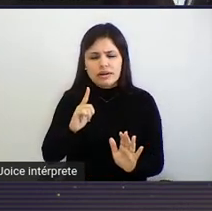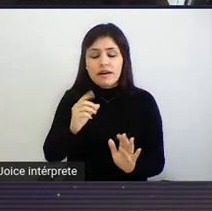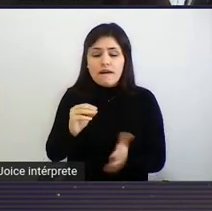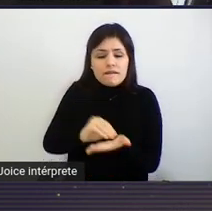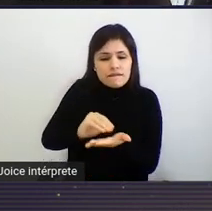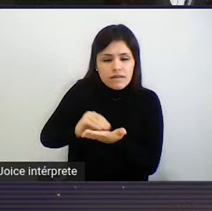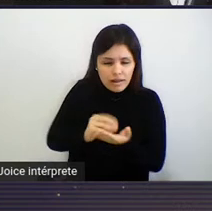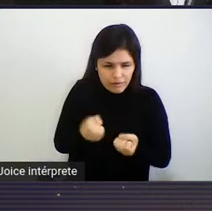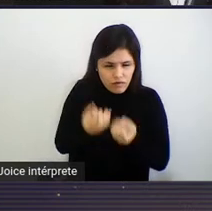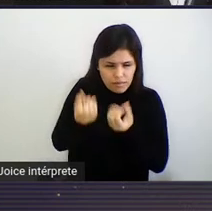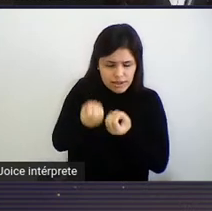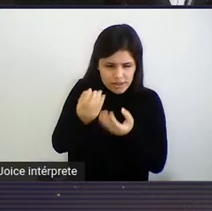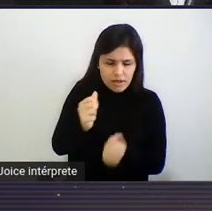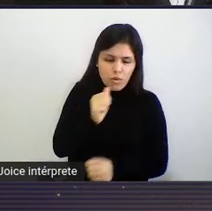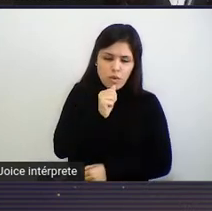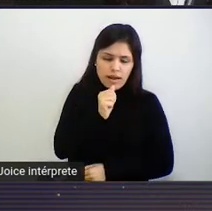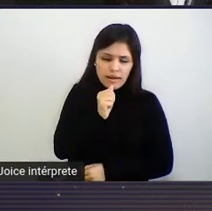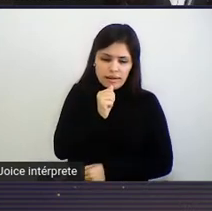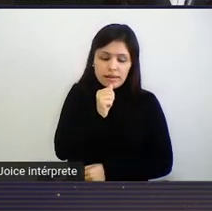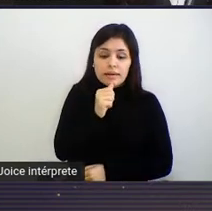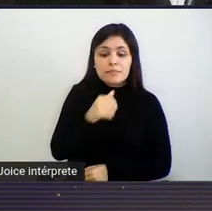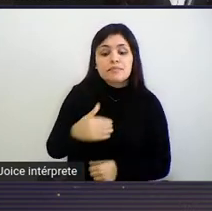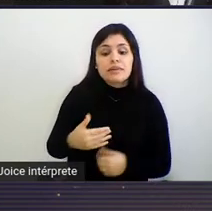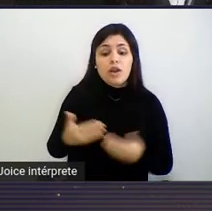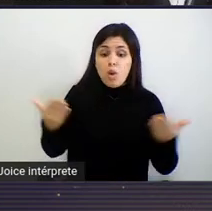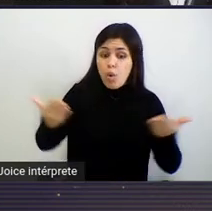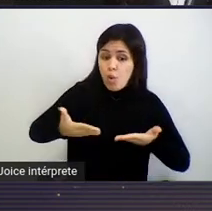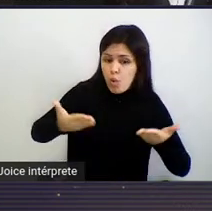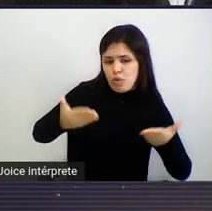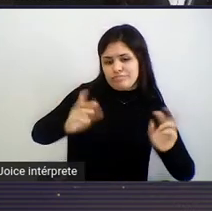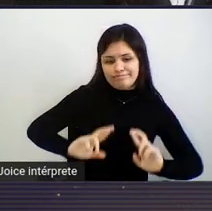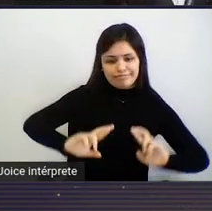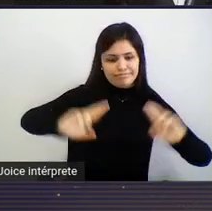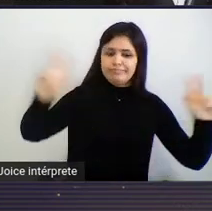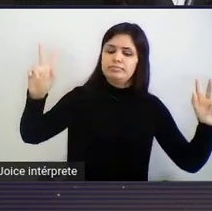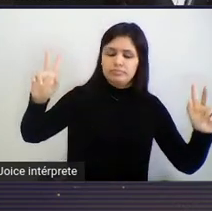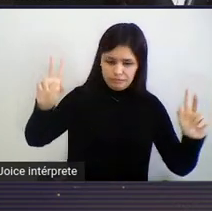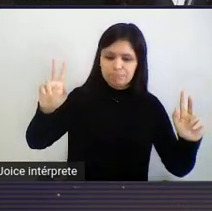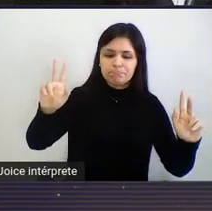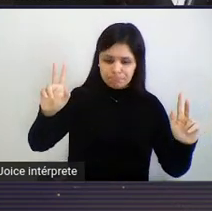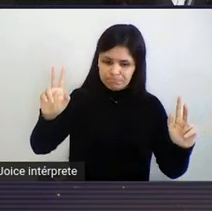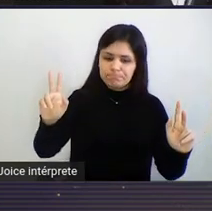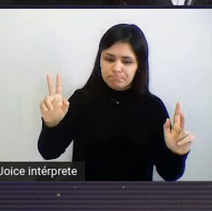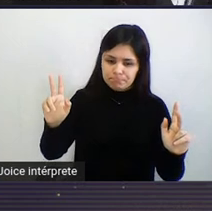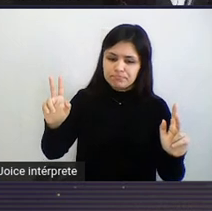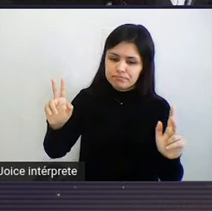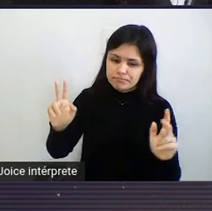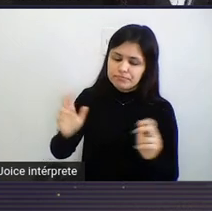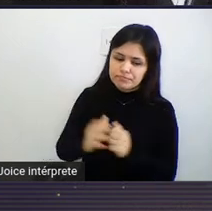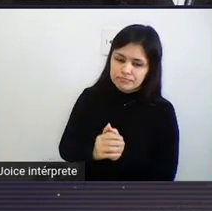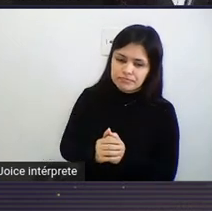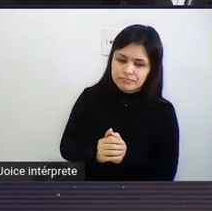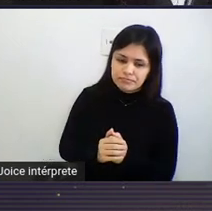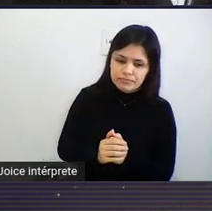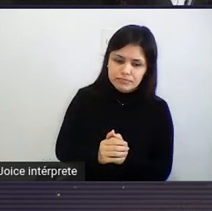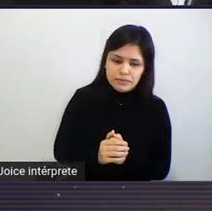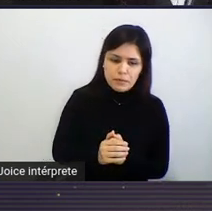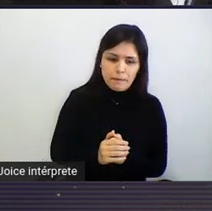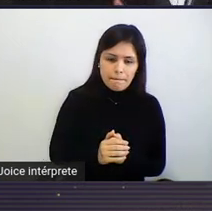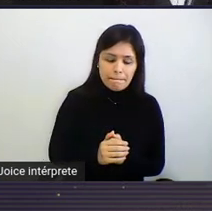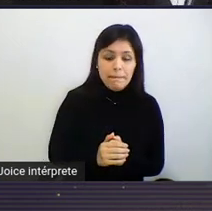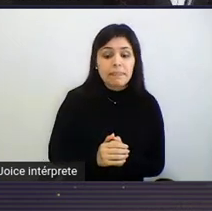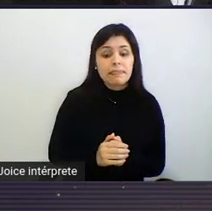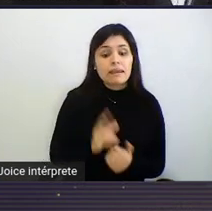ainda na graduação. Enquanto eu acho que hoje em dia, em certas universidades, isso é bem comum, apesar de não ser o foco.